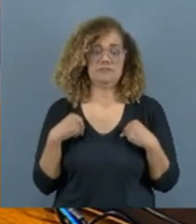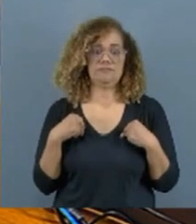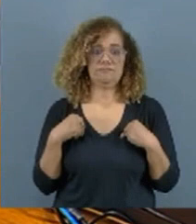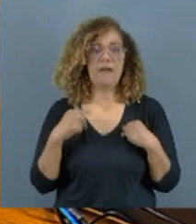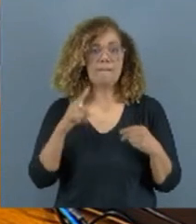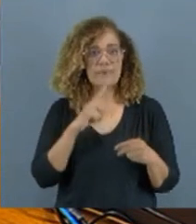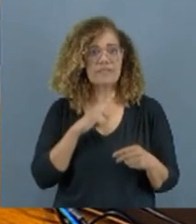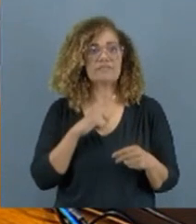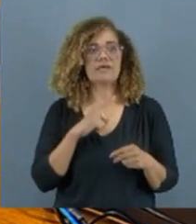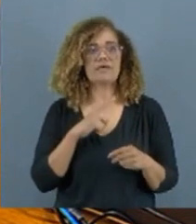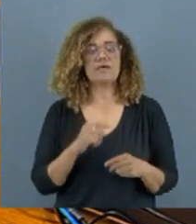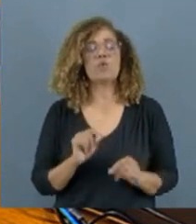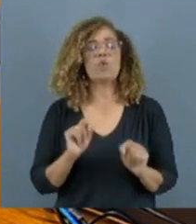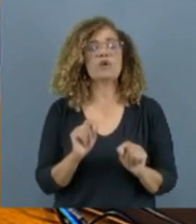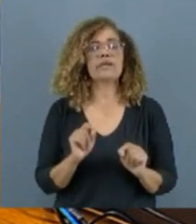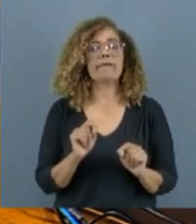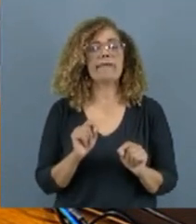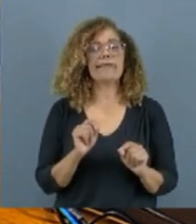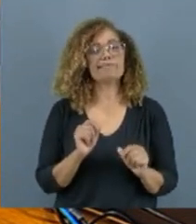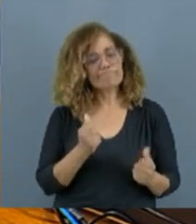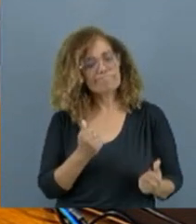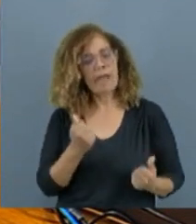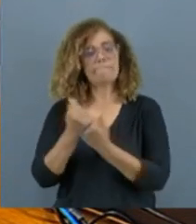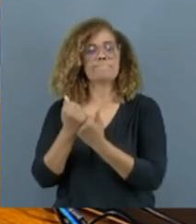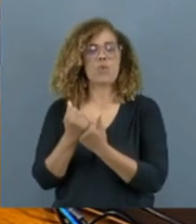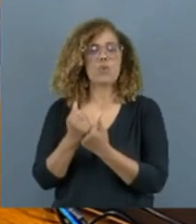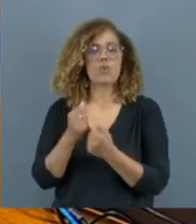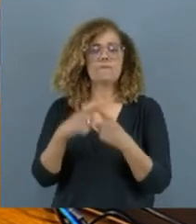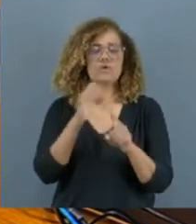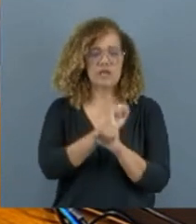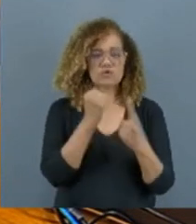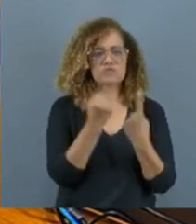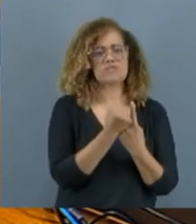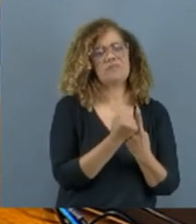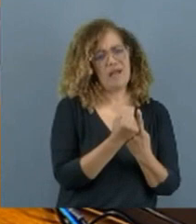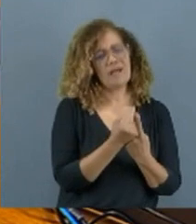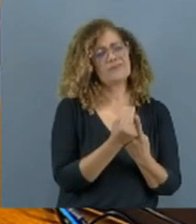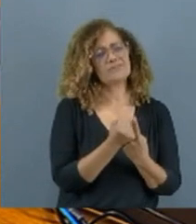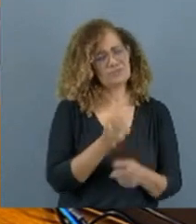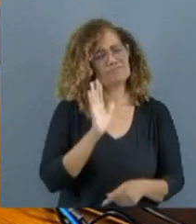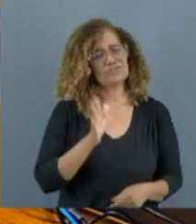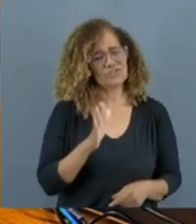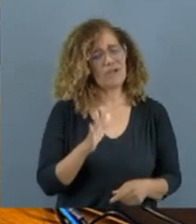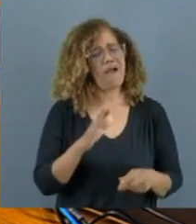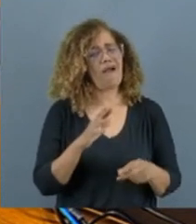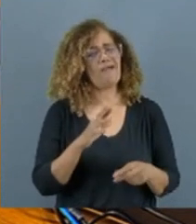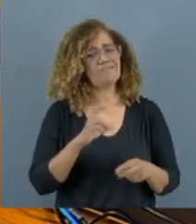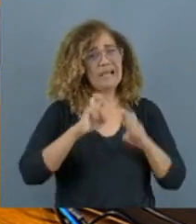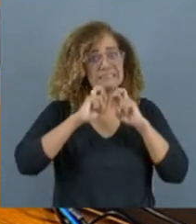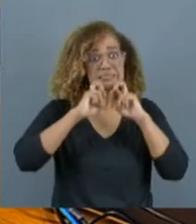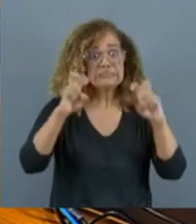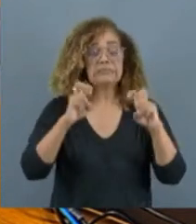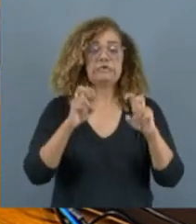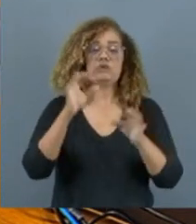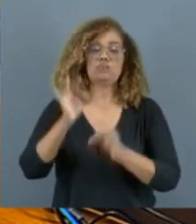um contraponto, para ter uma ponderação do que a sociedade brasileira clama por justiça nesse